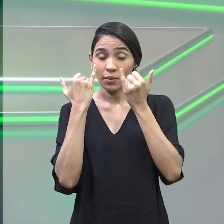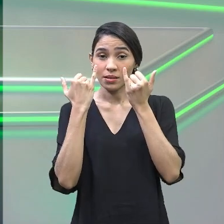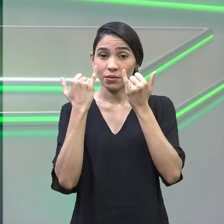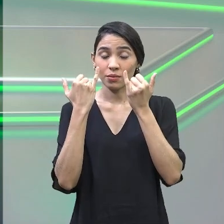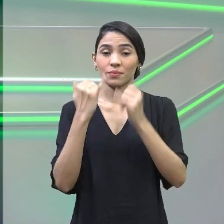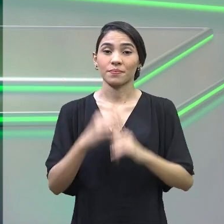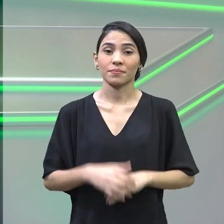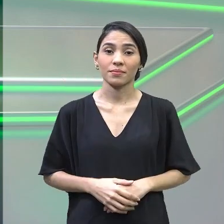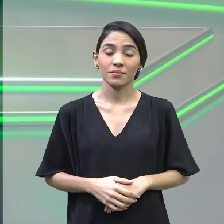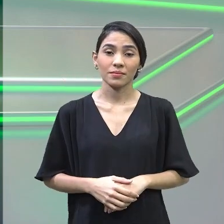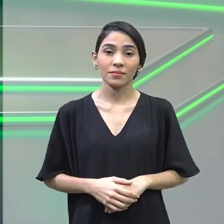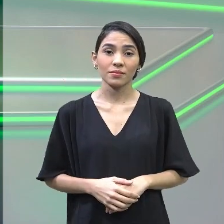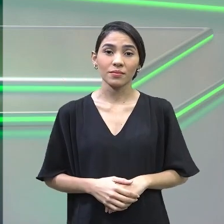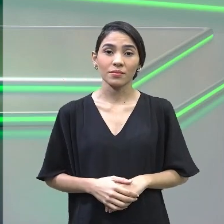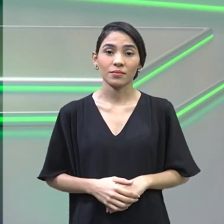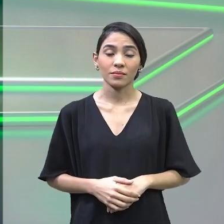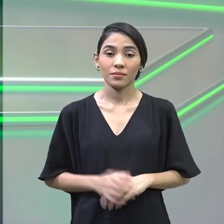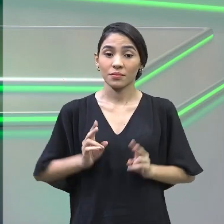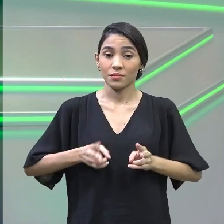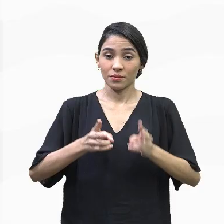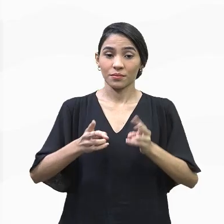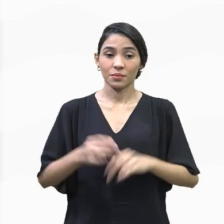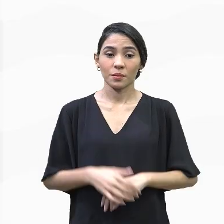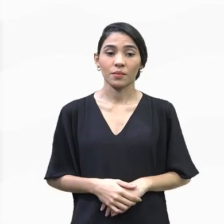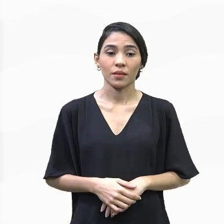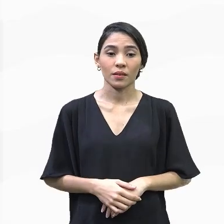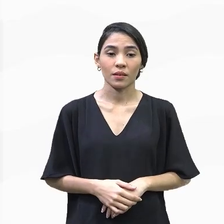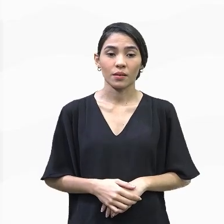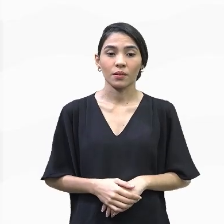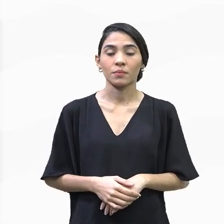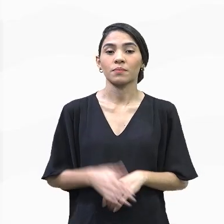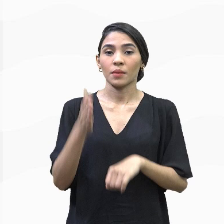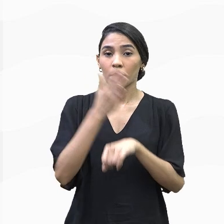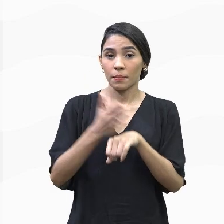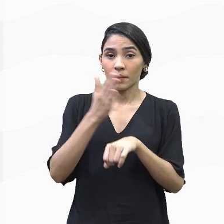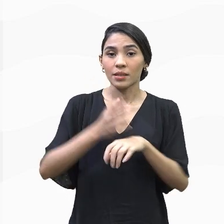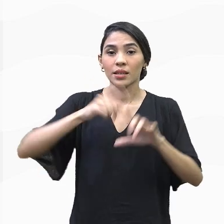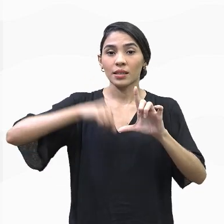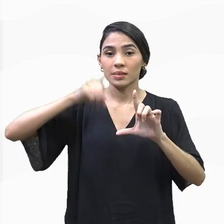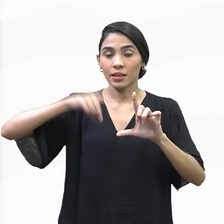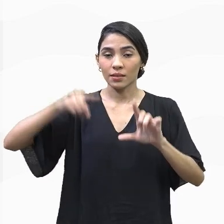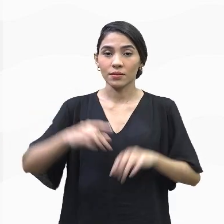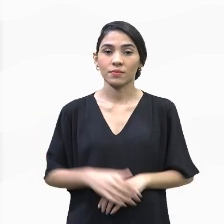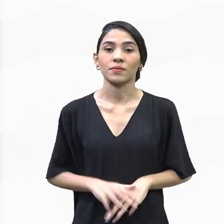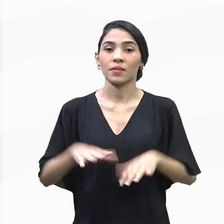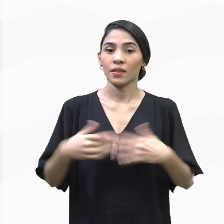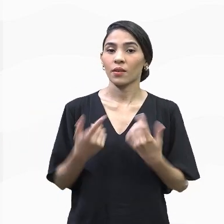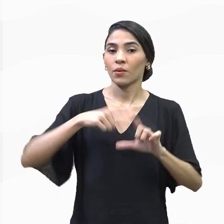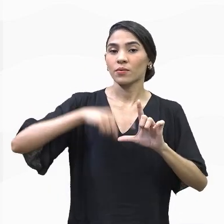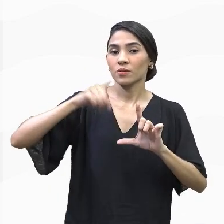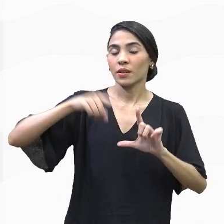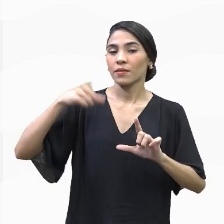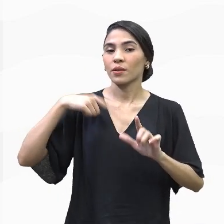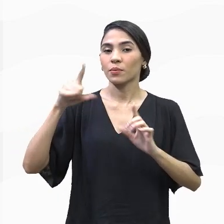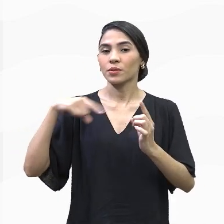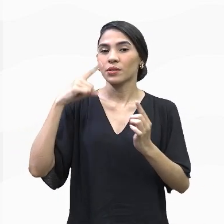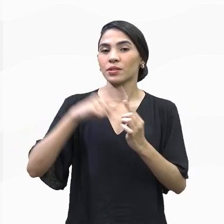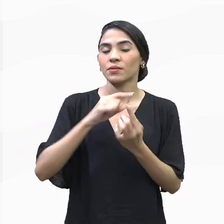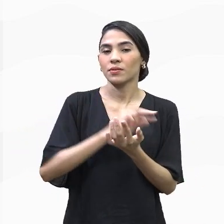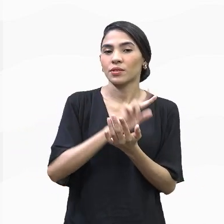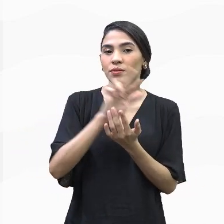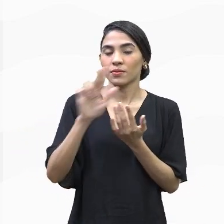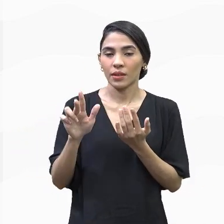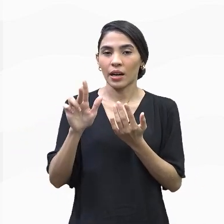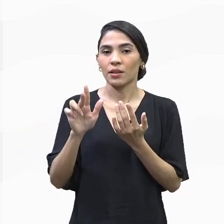plural, informações. Vamos adiante? A aplicação dos gráficos. Os gráficos se propõem a